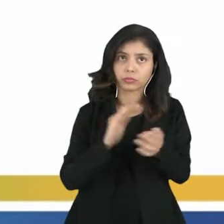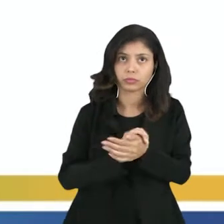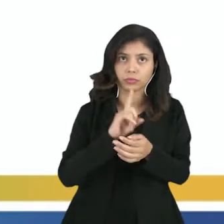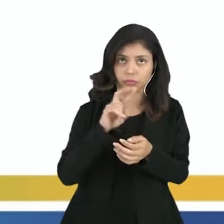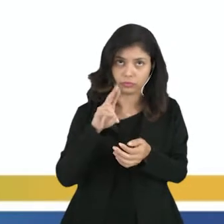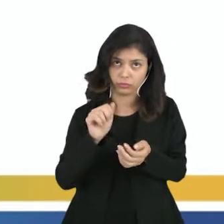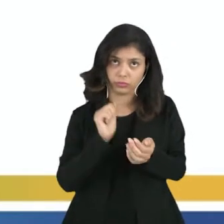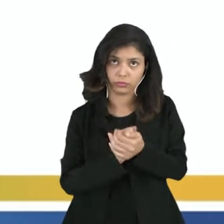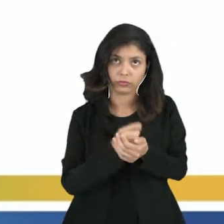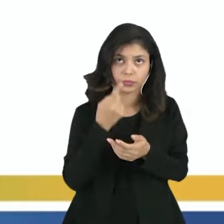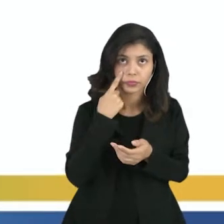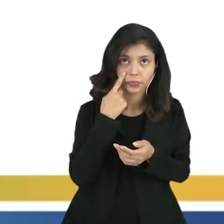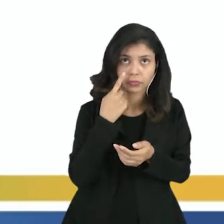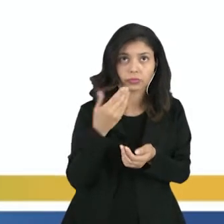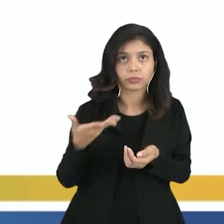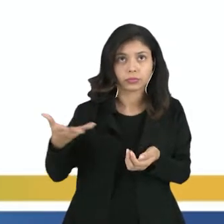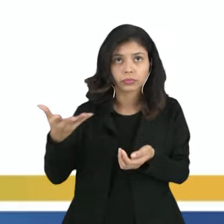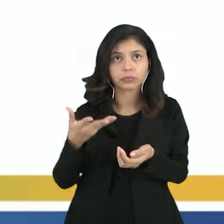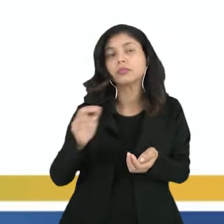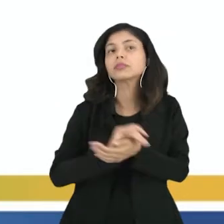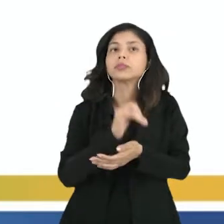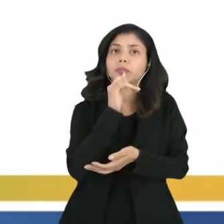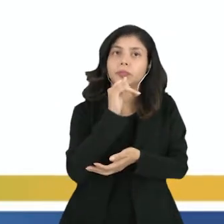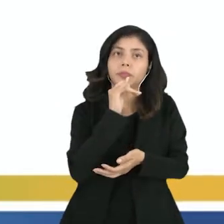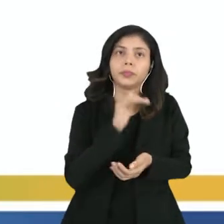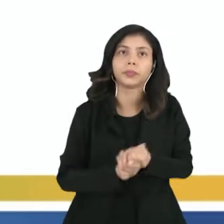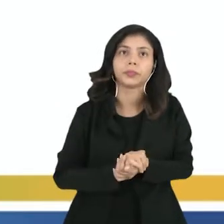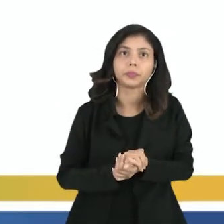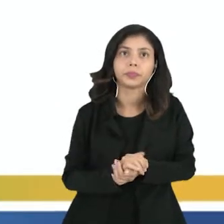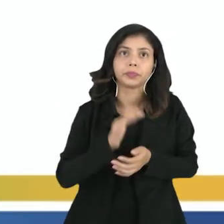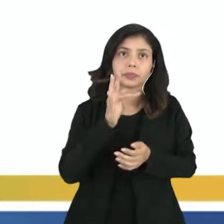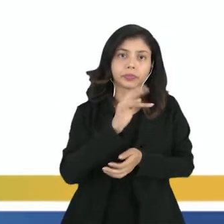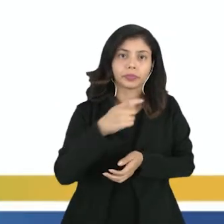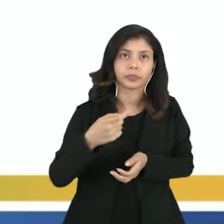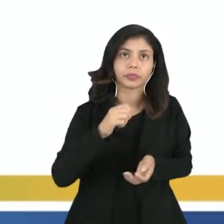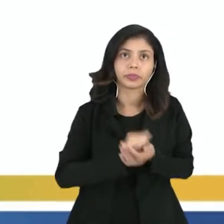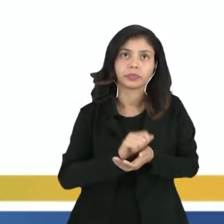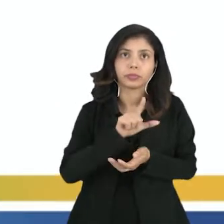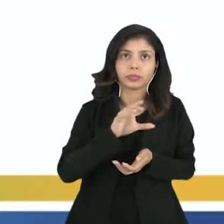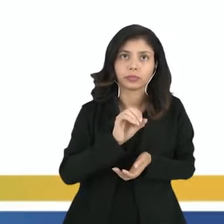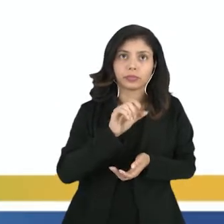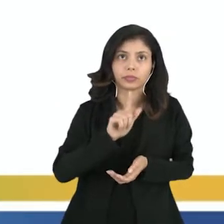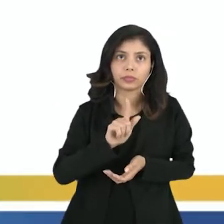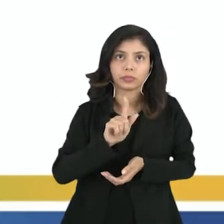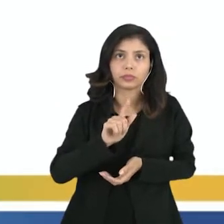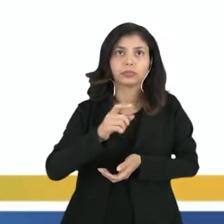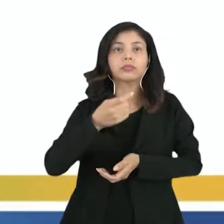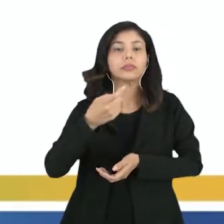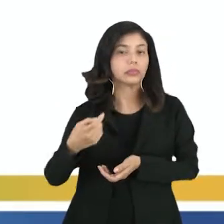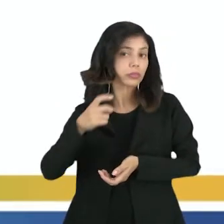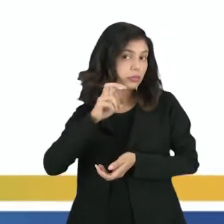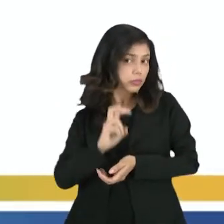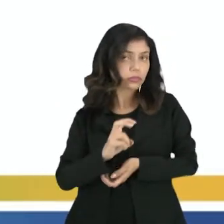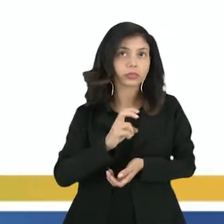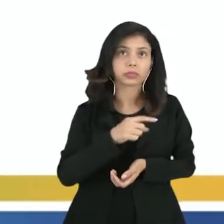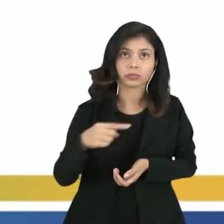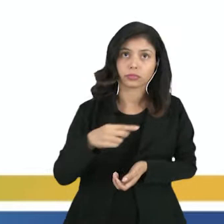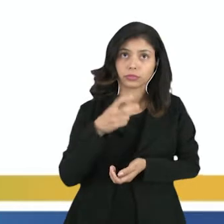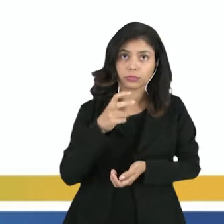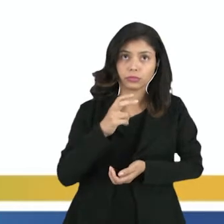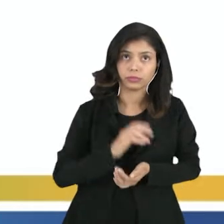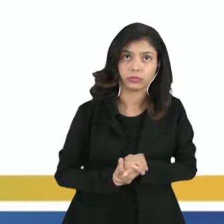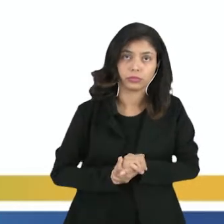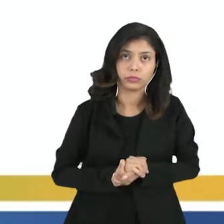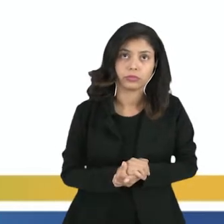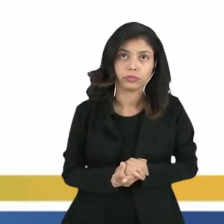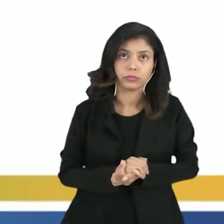logarítmica, olhe para a base. A base desse exemplo aí, f de x igual a log de x na base menos